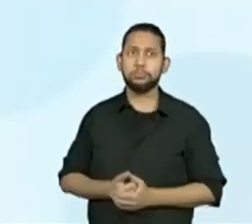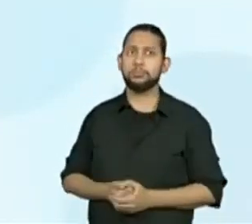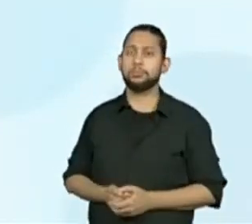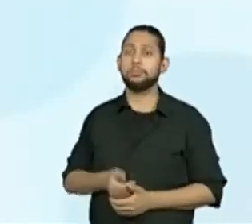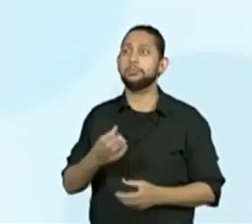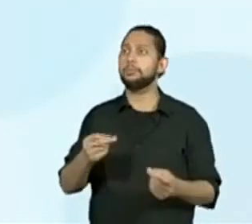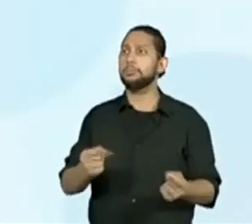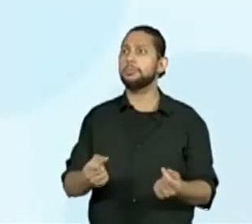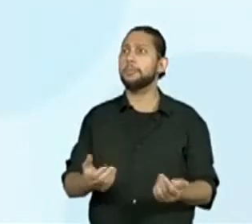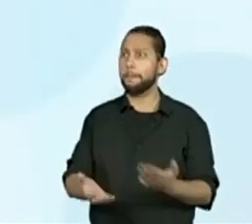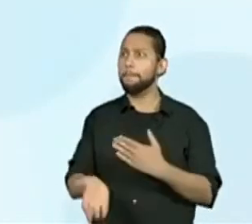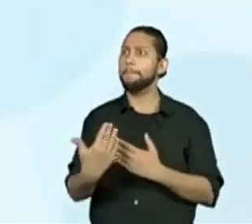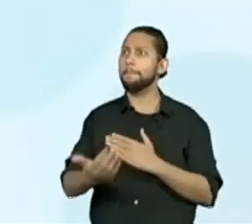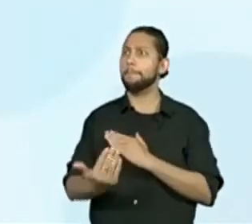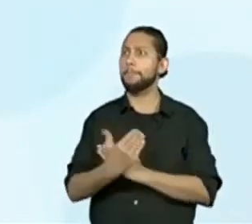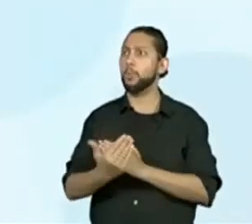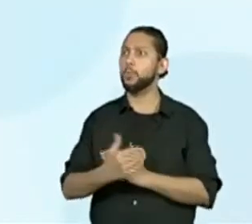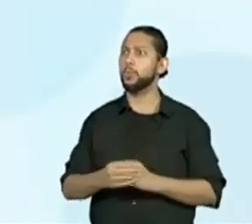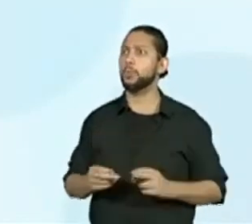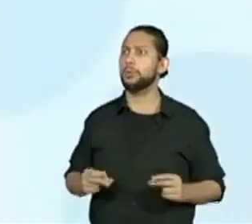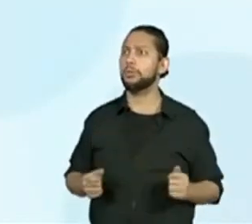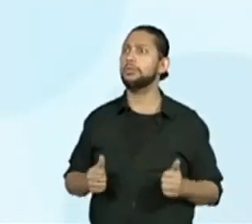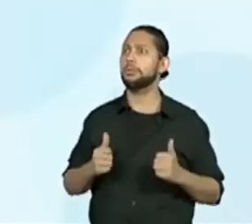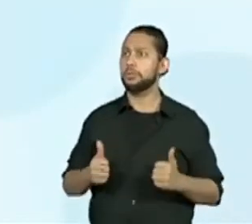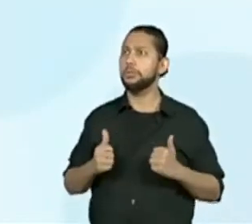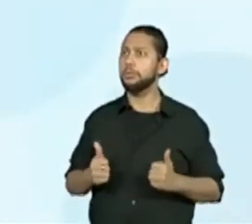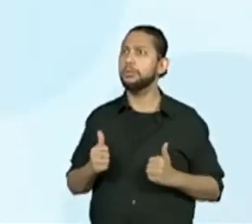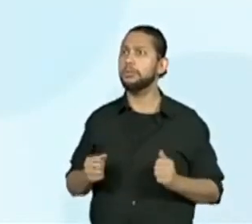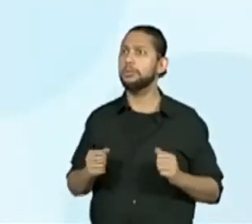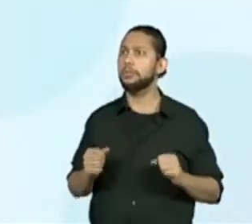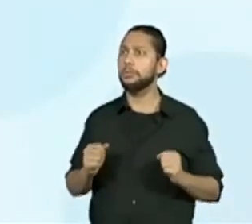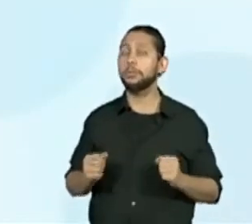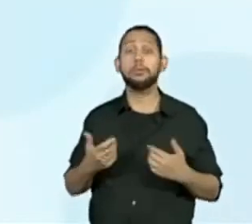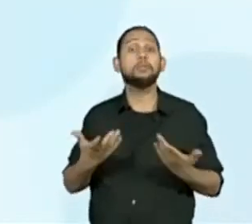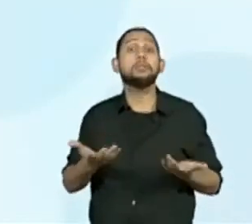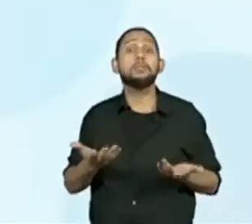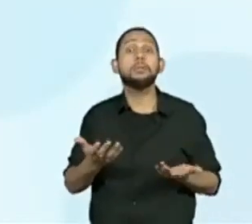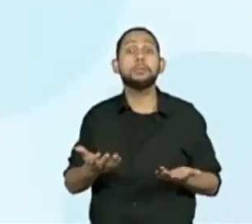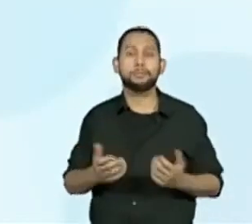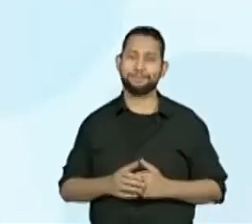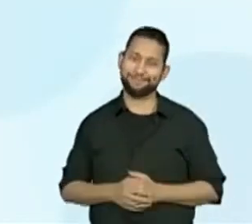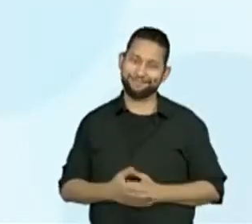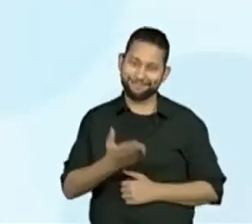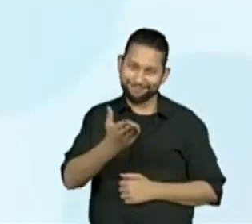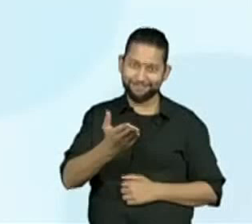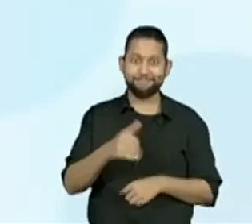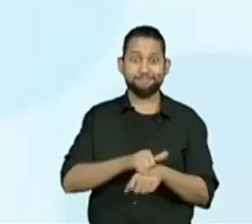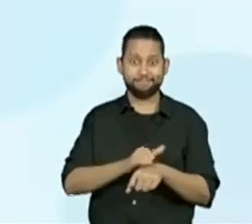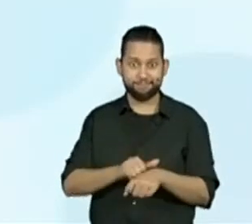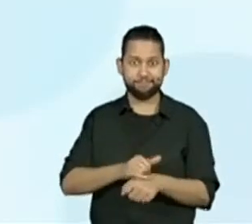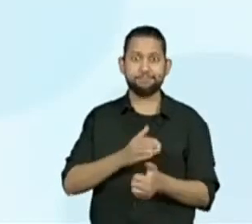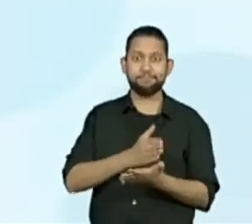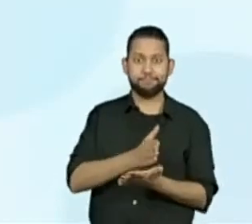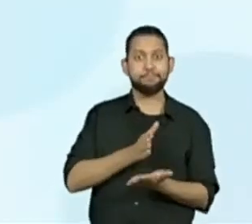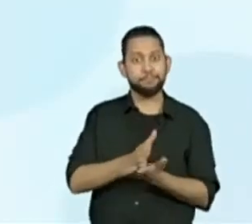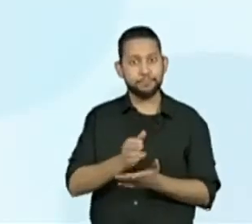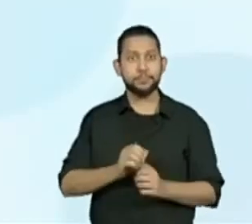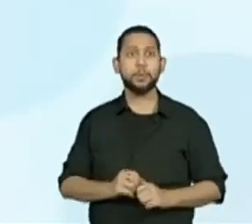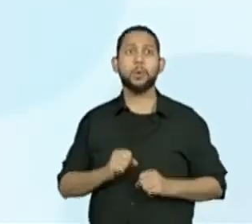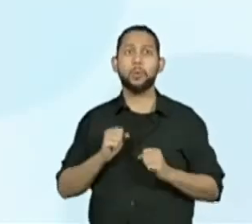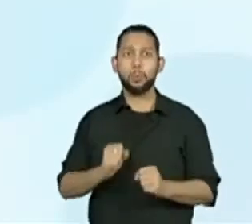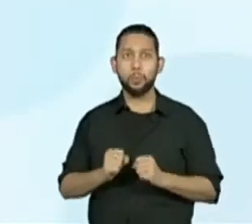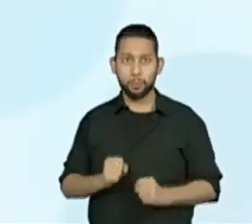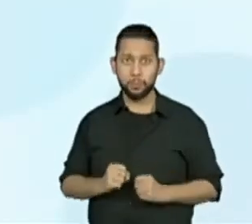e me ajudem azul e para calcular você pode dividir por